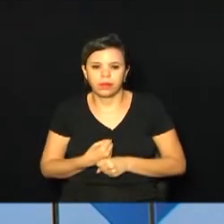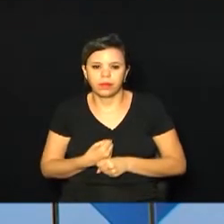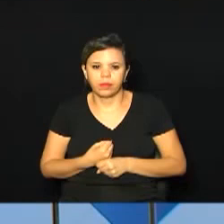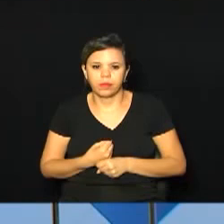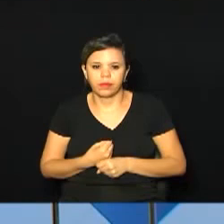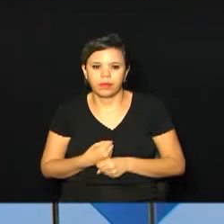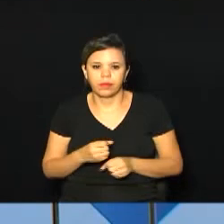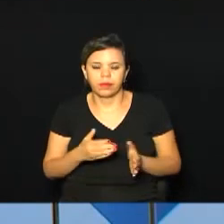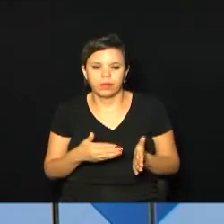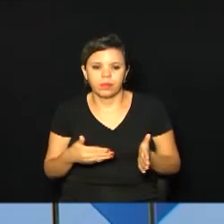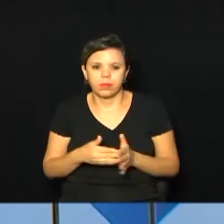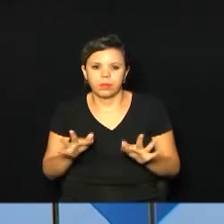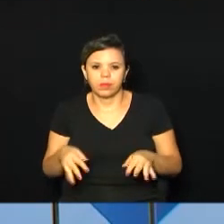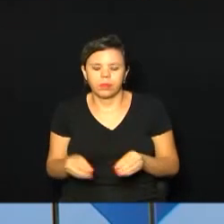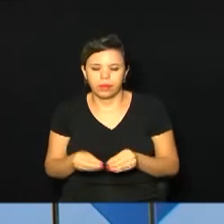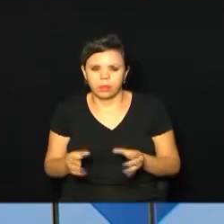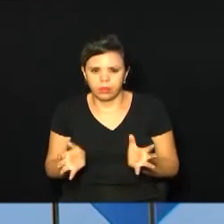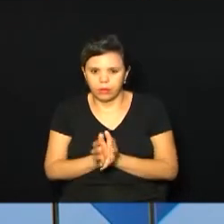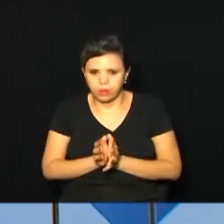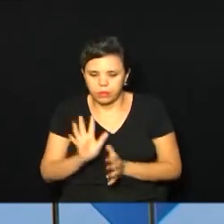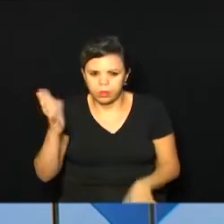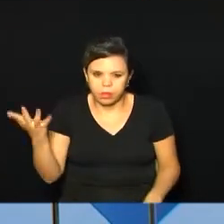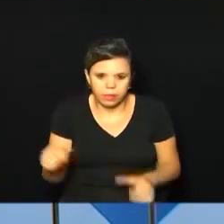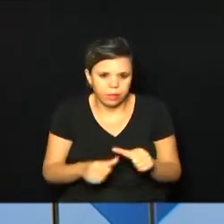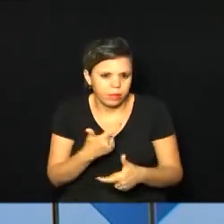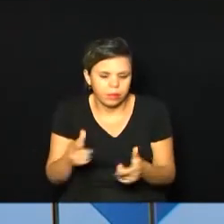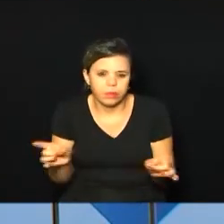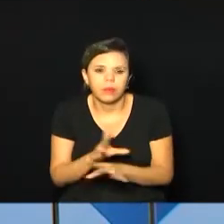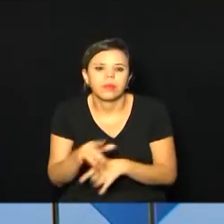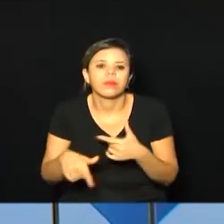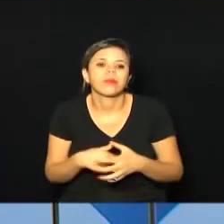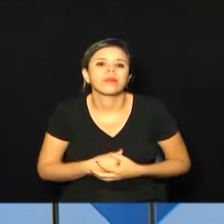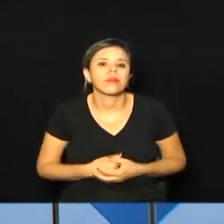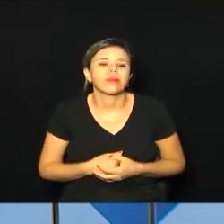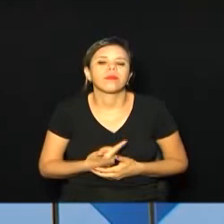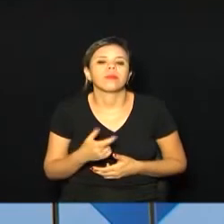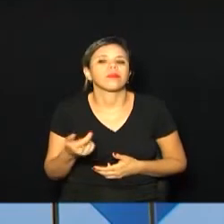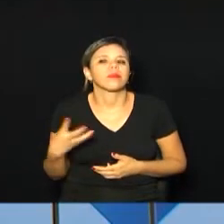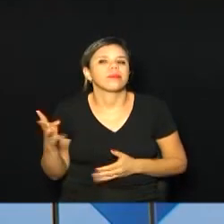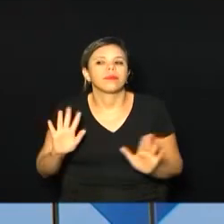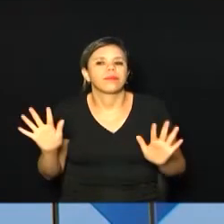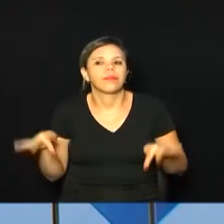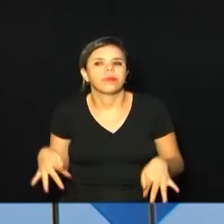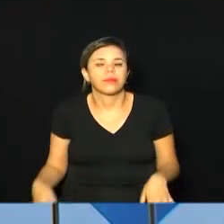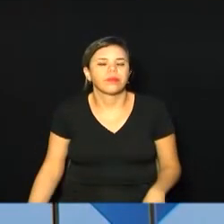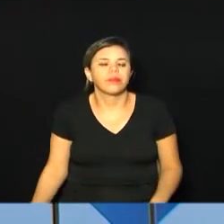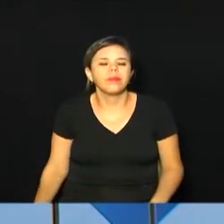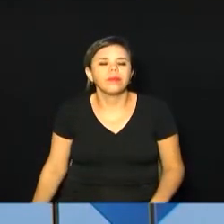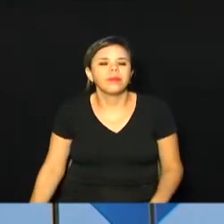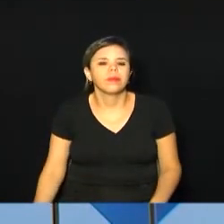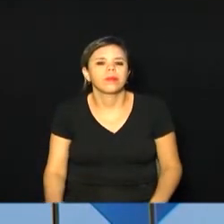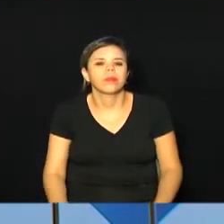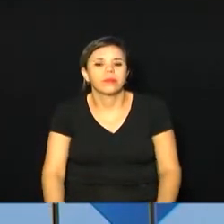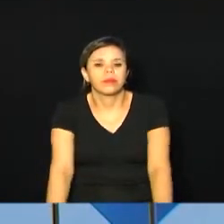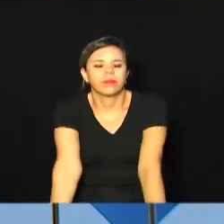o prazo final, mesmo que essa comissão, por acaso, não tenha terminado o trabalho lá em 2024, findou a legislatura, fim da